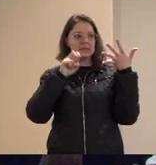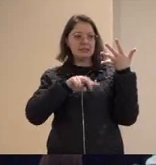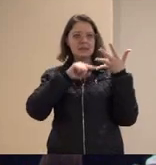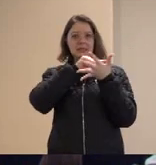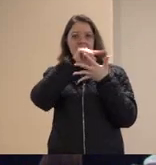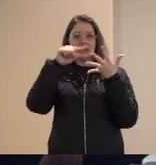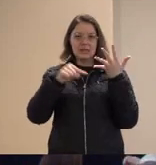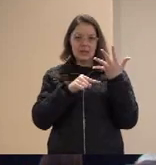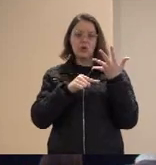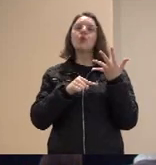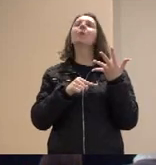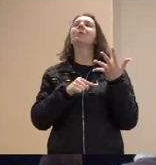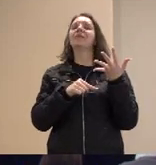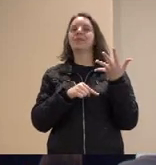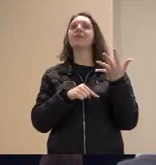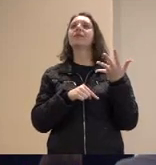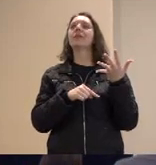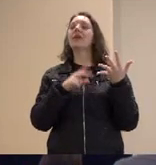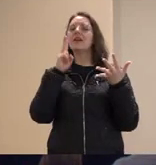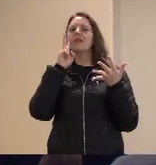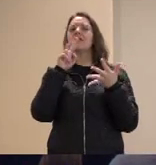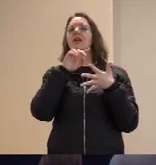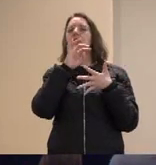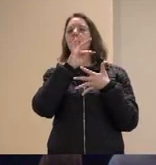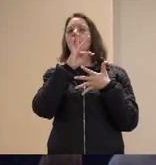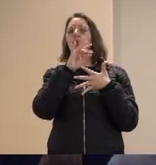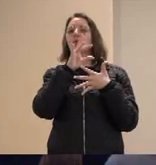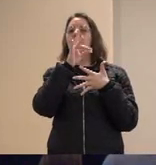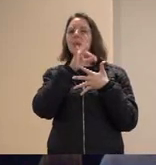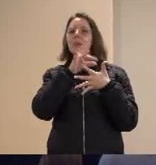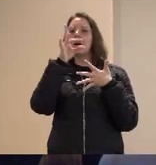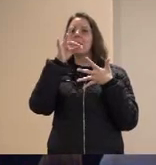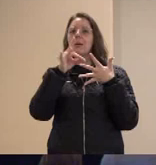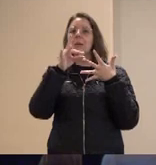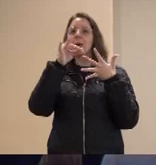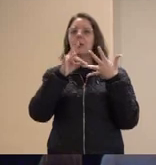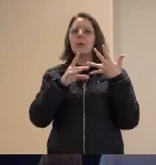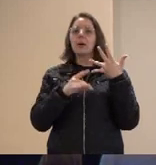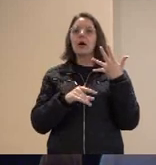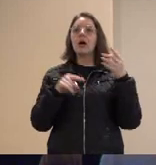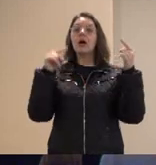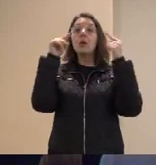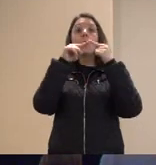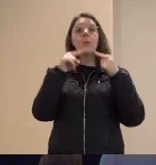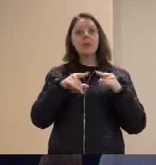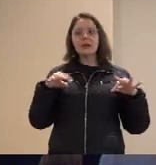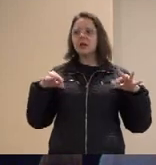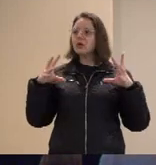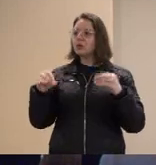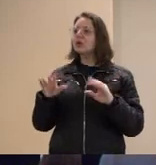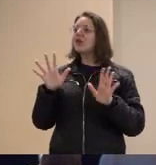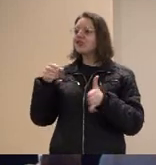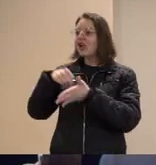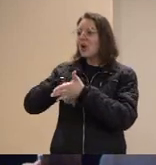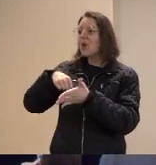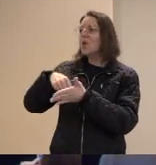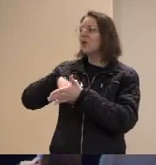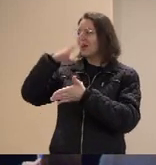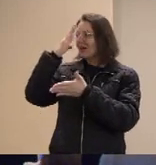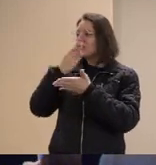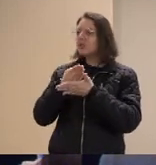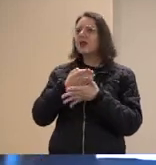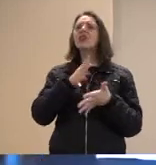na sua integridade, a gente vai ver que dispõe de tudo que a gente está lutando, de tudo que a gente